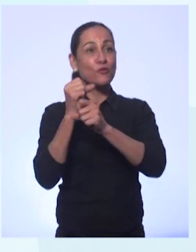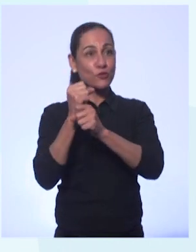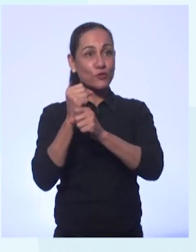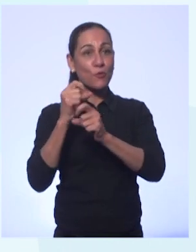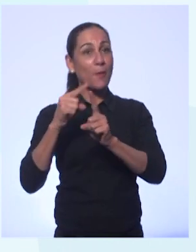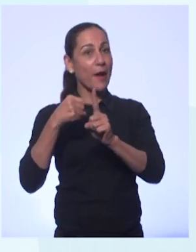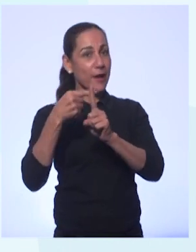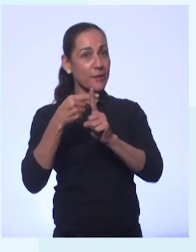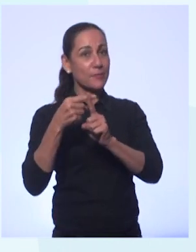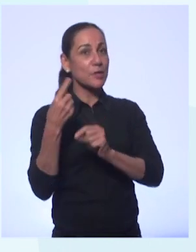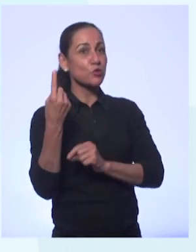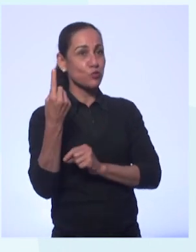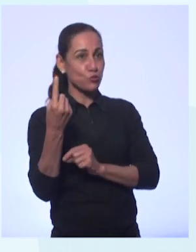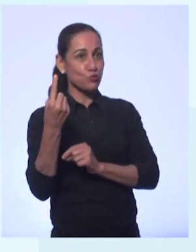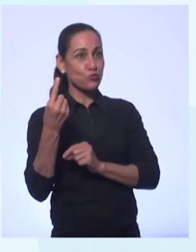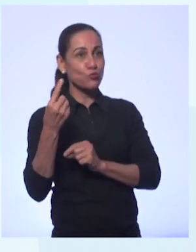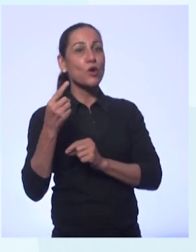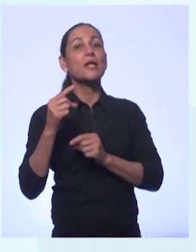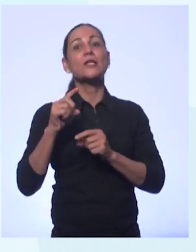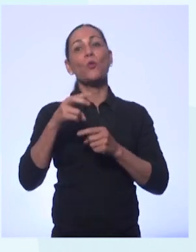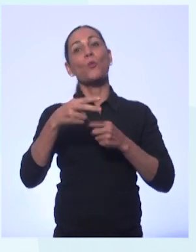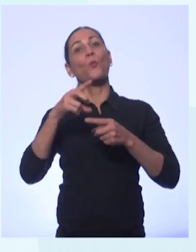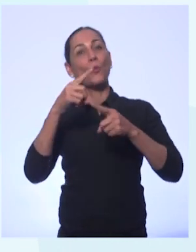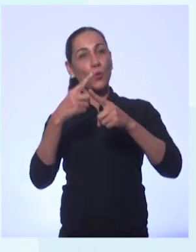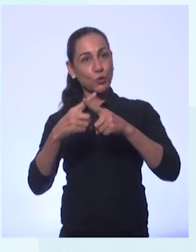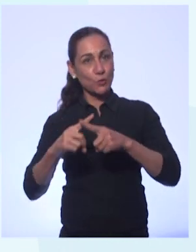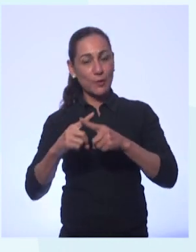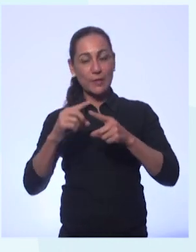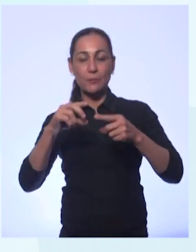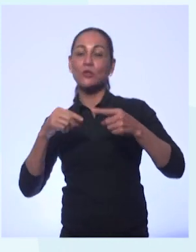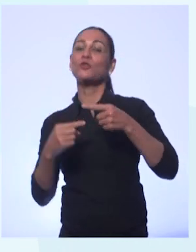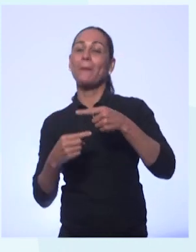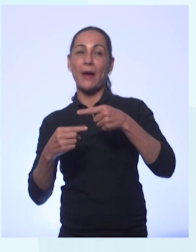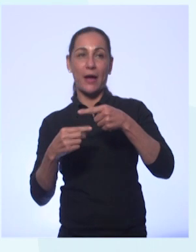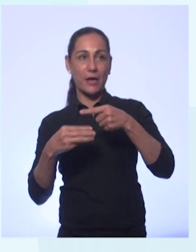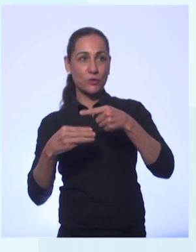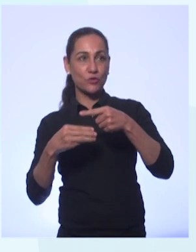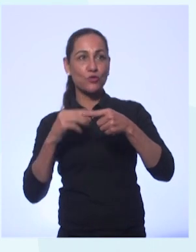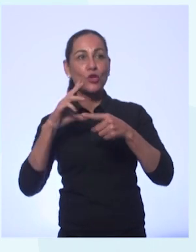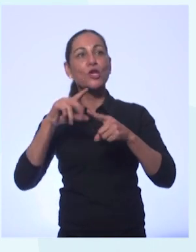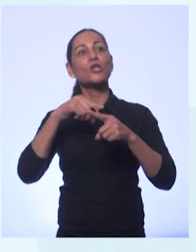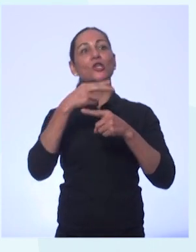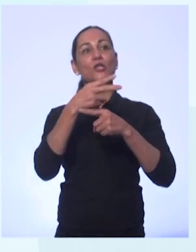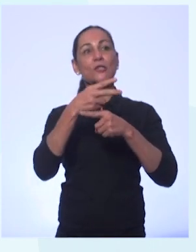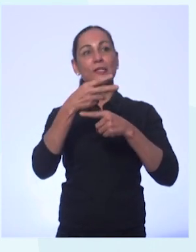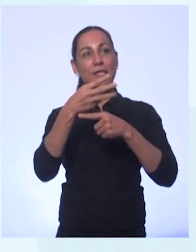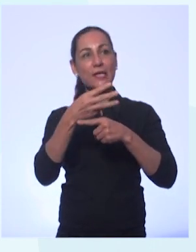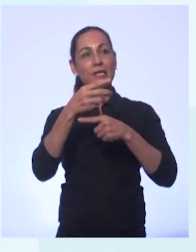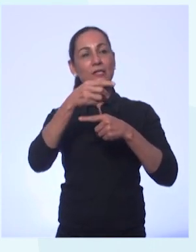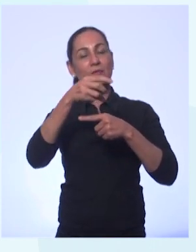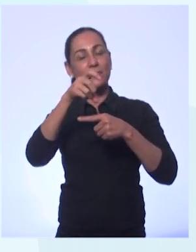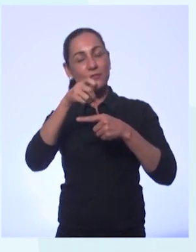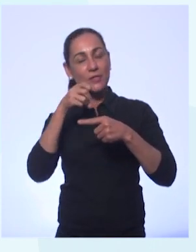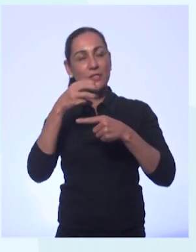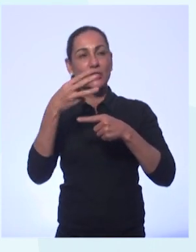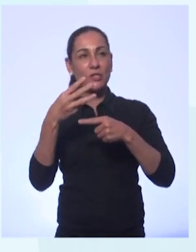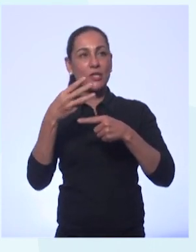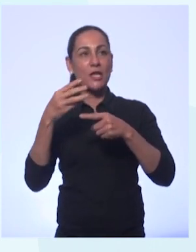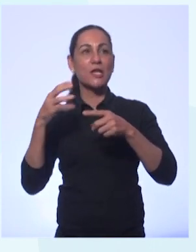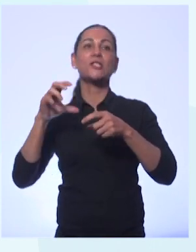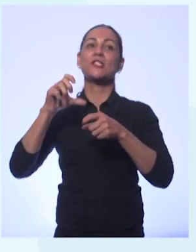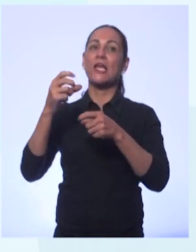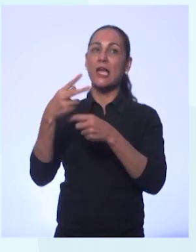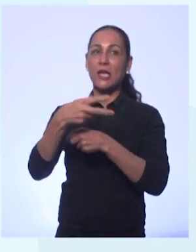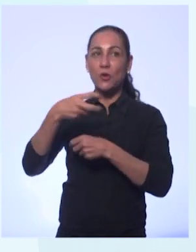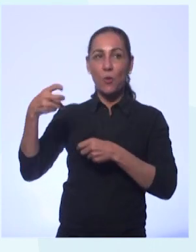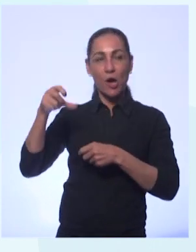o numerador, que é 1. Então, multiplica pelo de baixo e o resultado soma com o de cima. 3 vezes 3 dá 9.